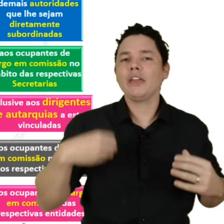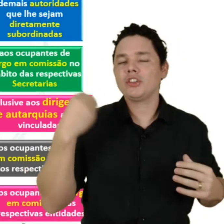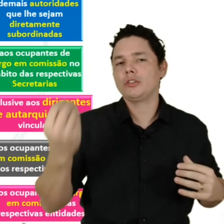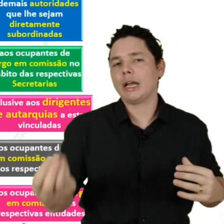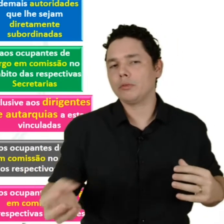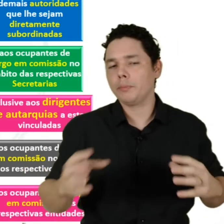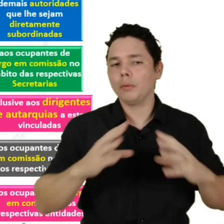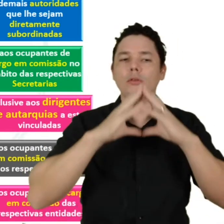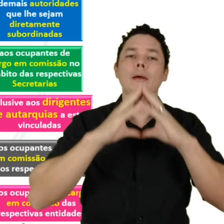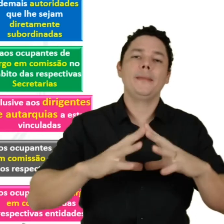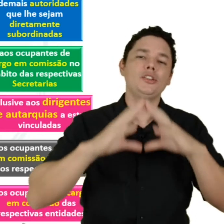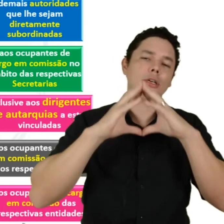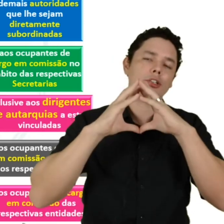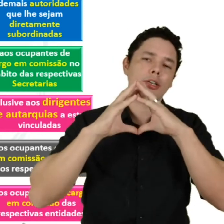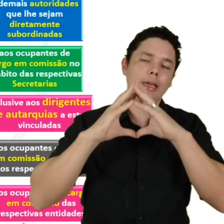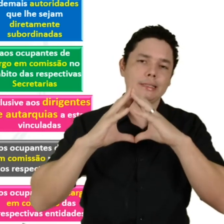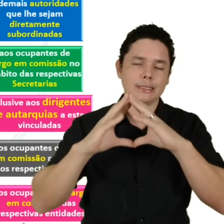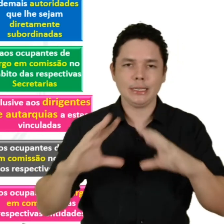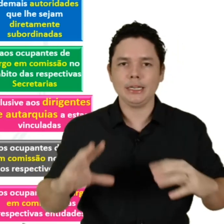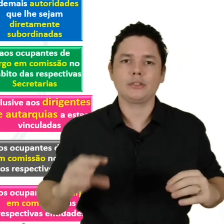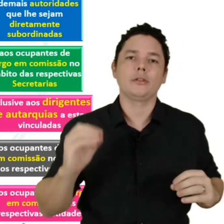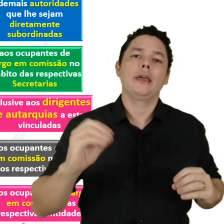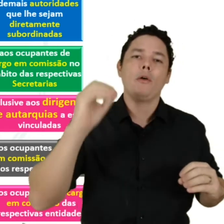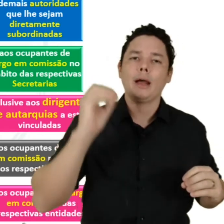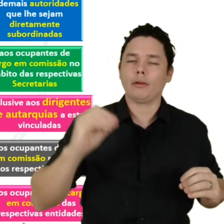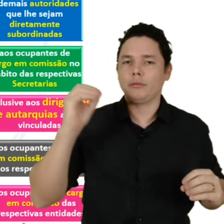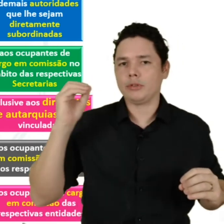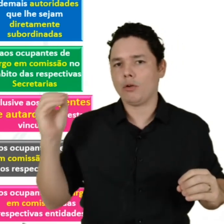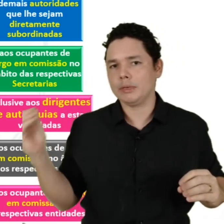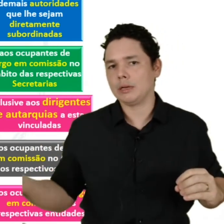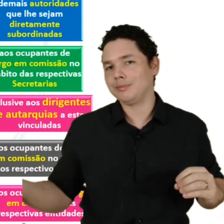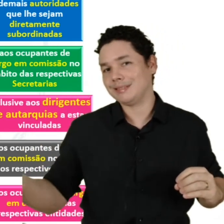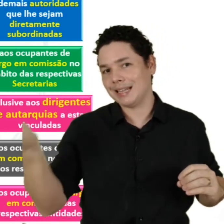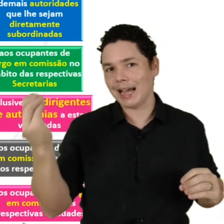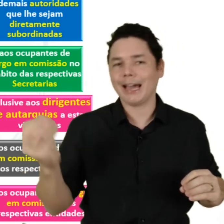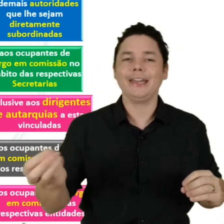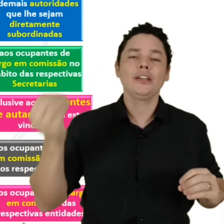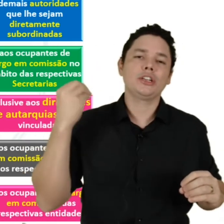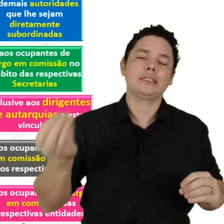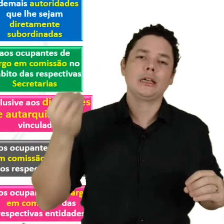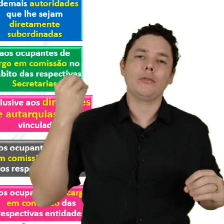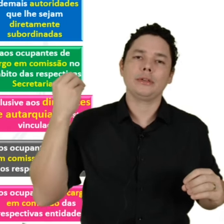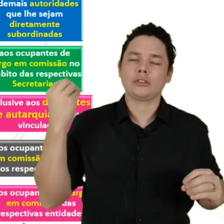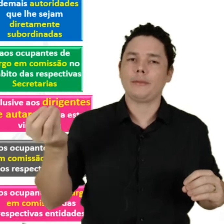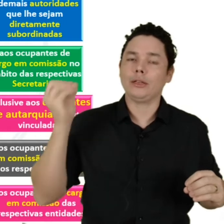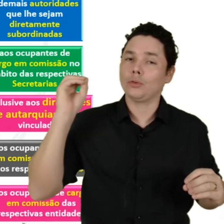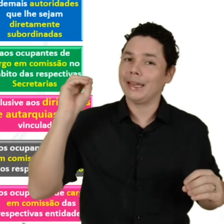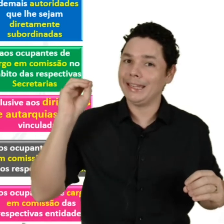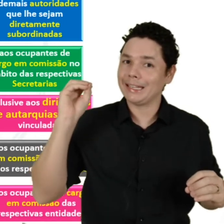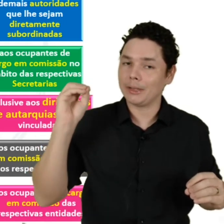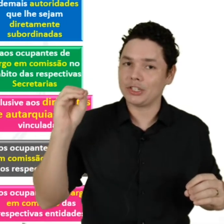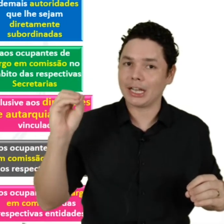Quem é investido em cargo público mediante exercício? É o cargo em comissão DAE, direção e